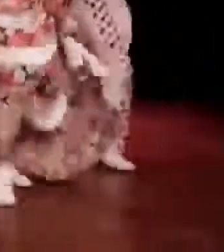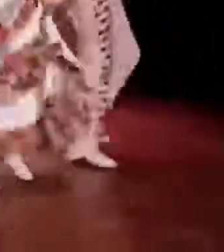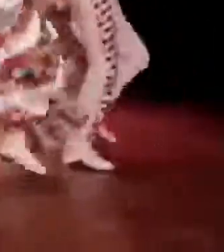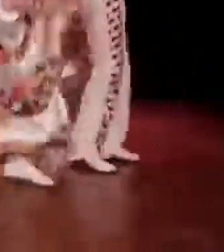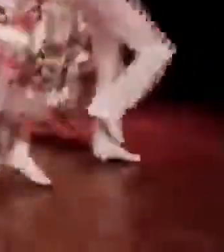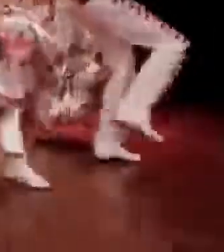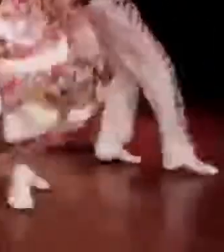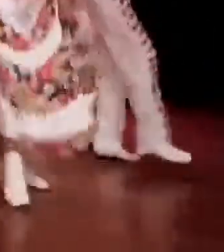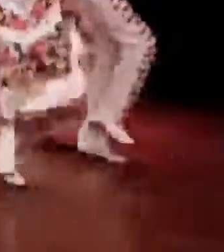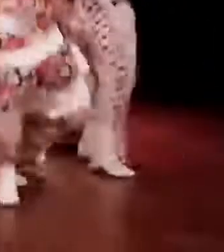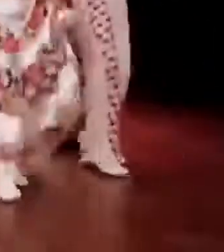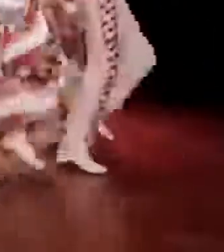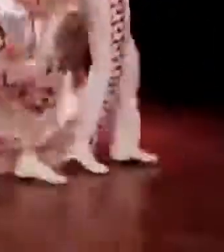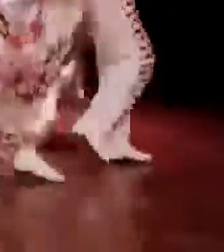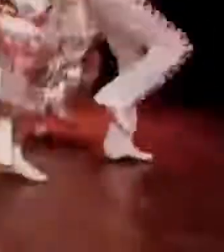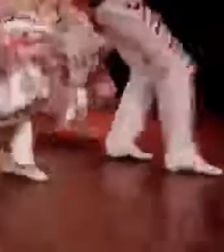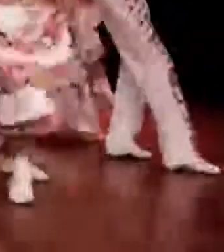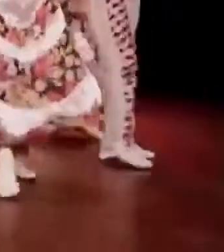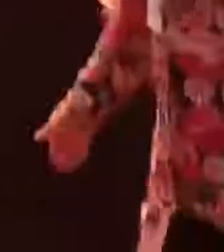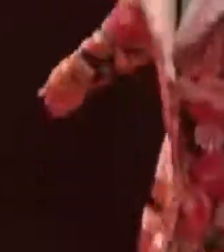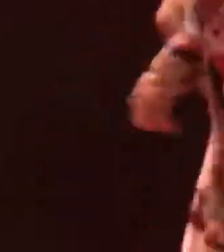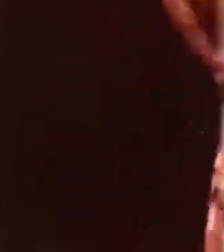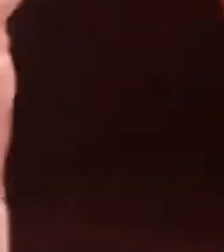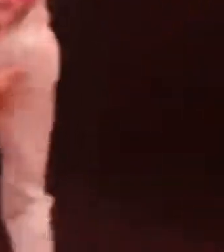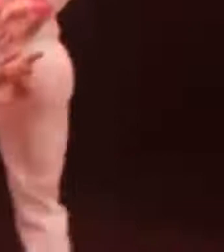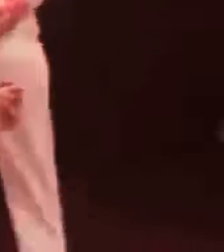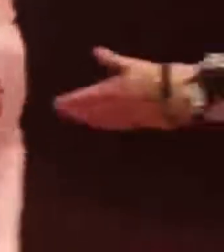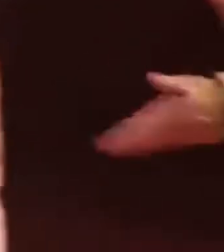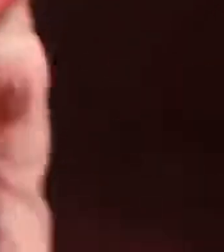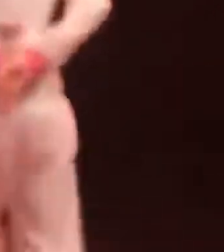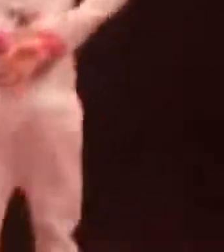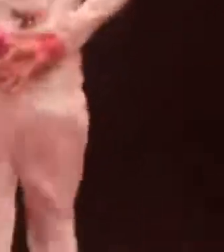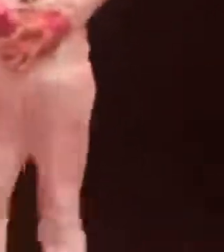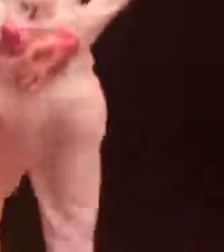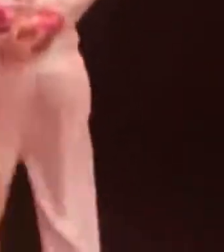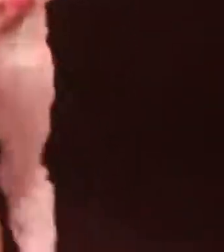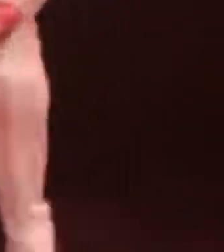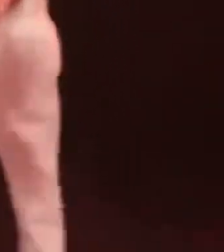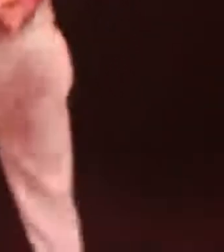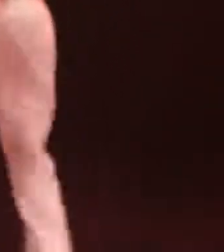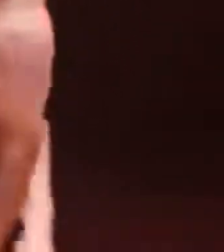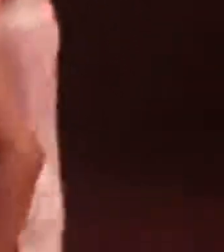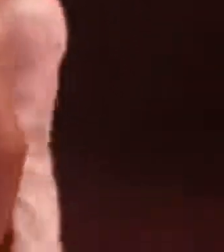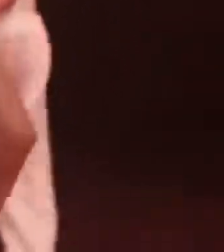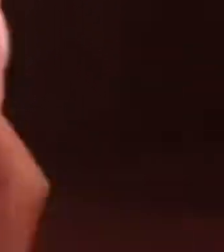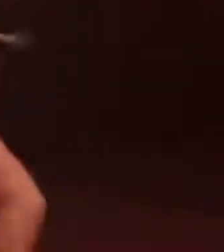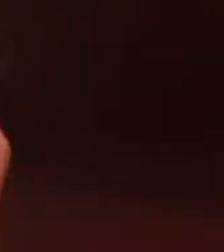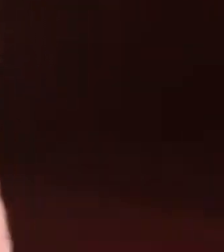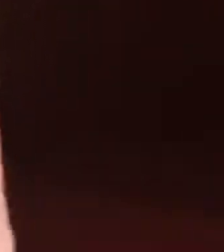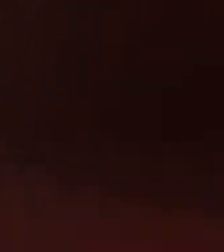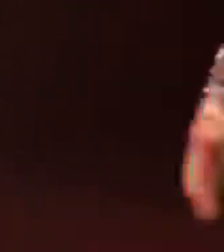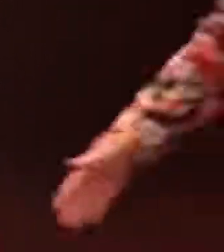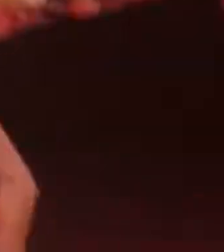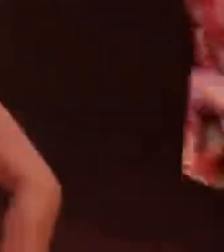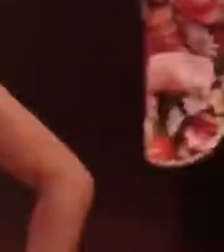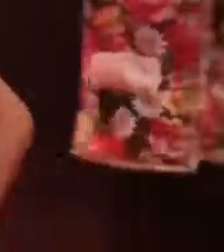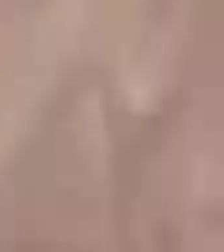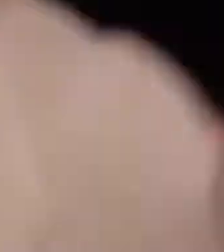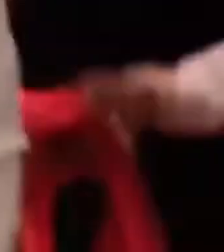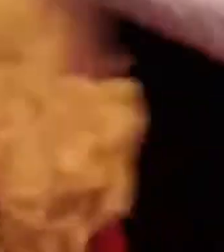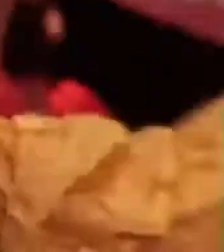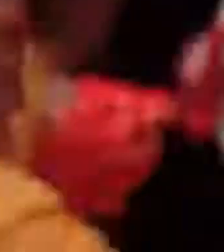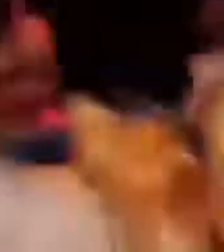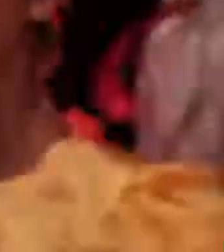beijos. Desde o primeiro beijo eu não paro de beijar. E não maltrate quem lhe trata com amor. E chegue com carinho na pisada da